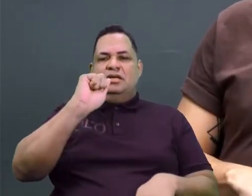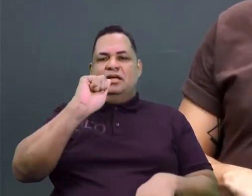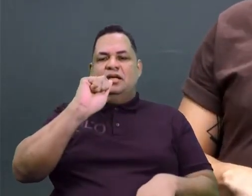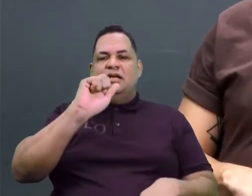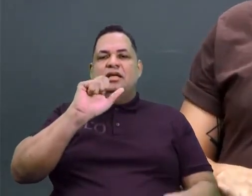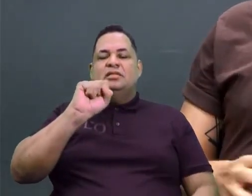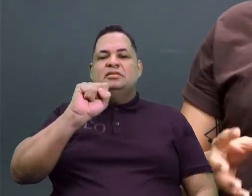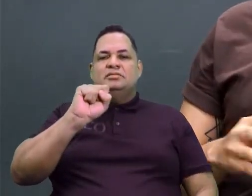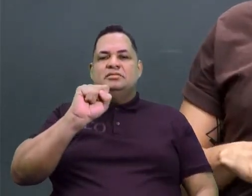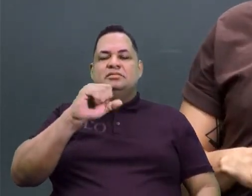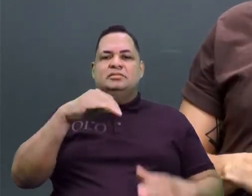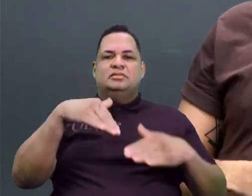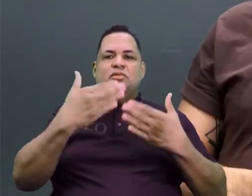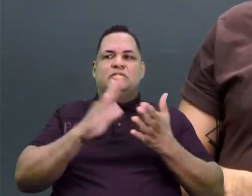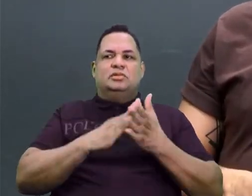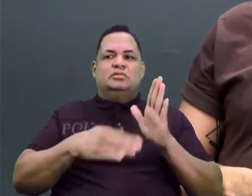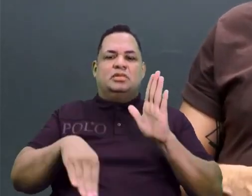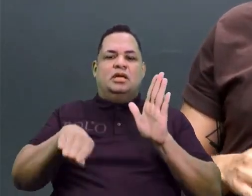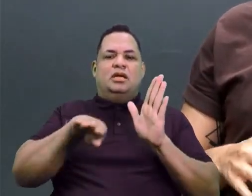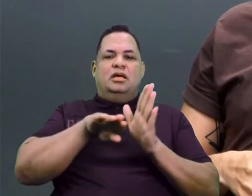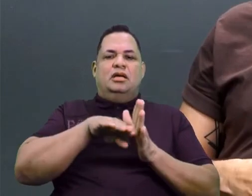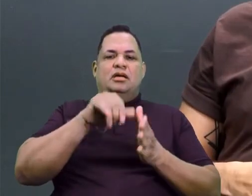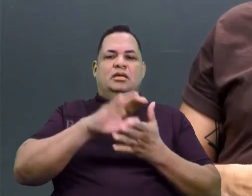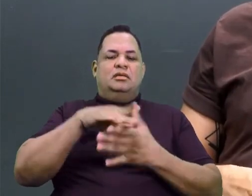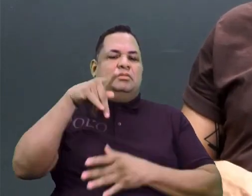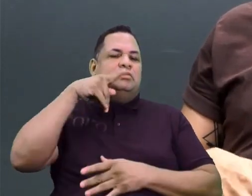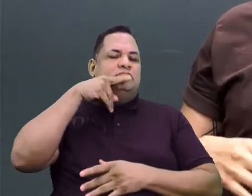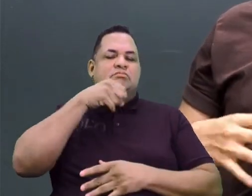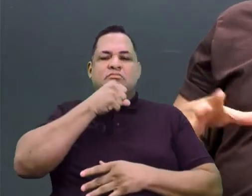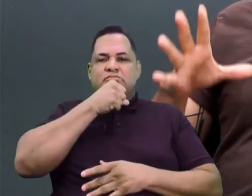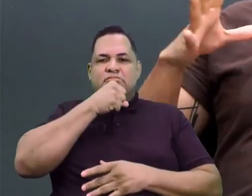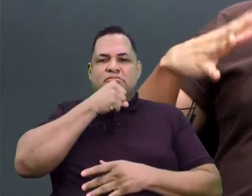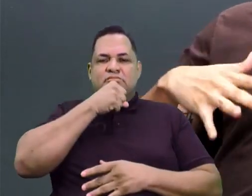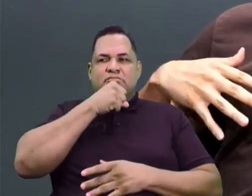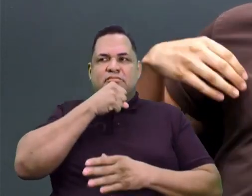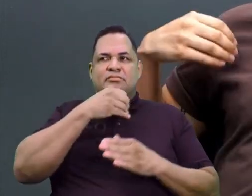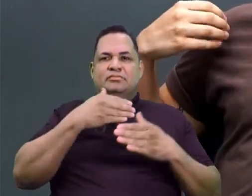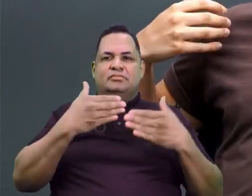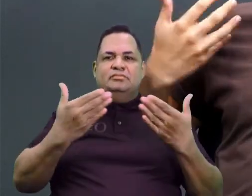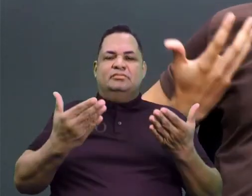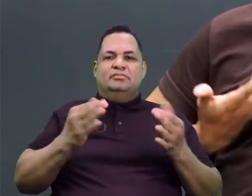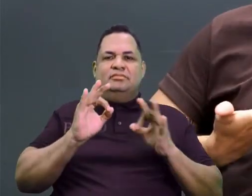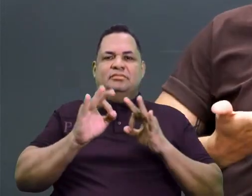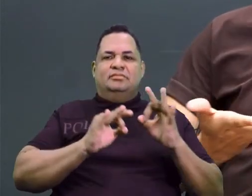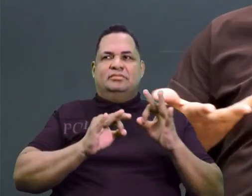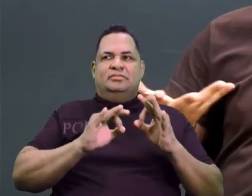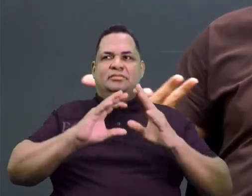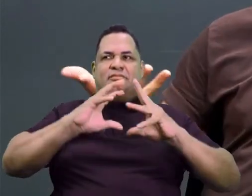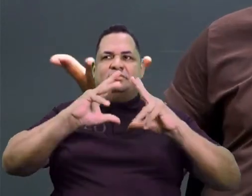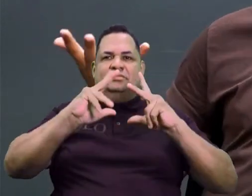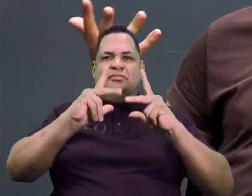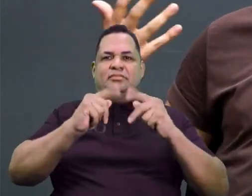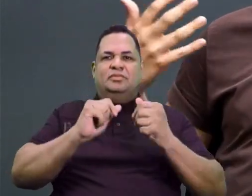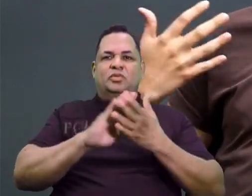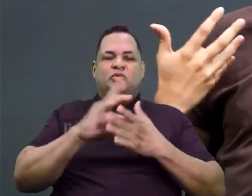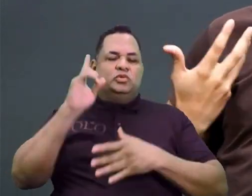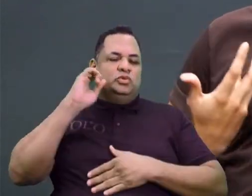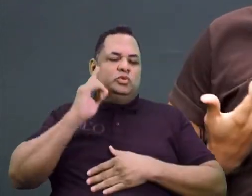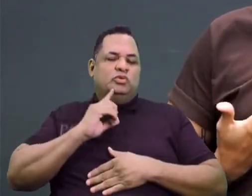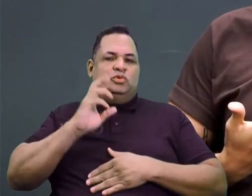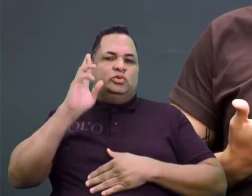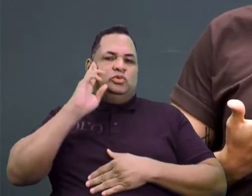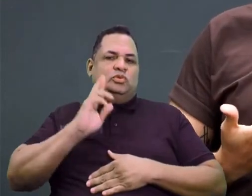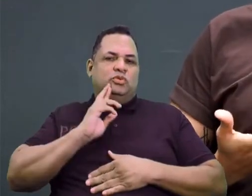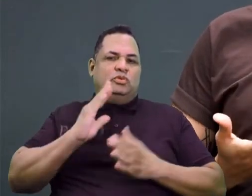né? Quando o CAIS chegou aqui em Porto Velho, né? E foi para todos os surdos de Rondônia, que nós